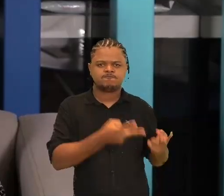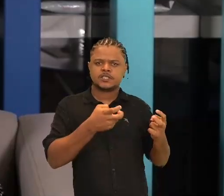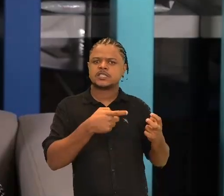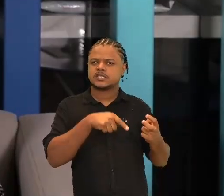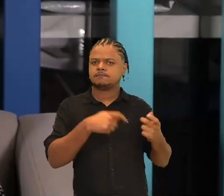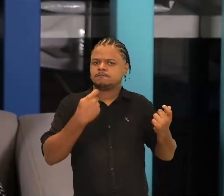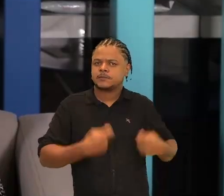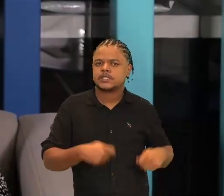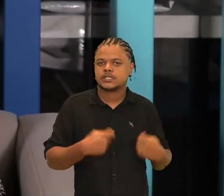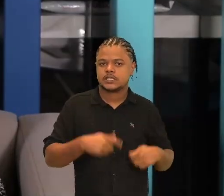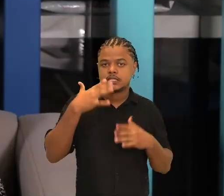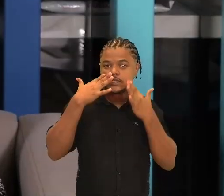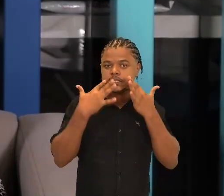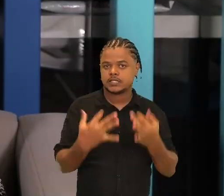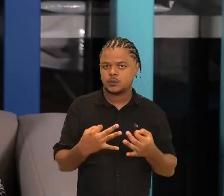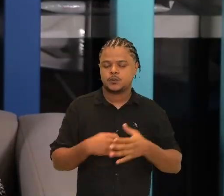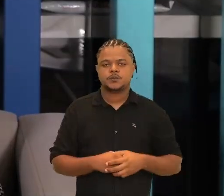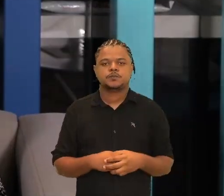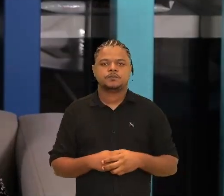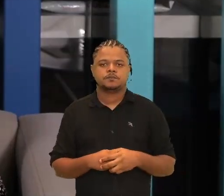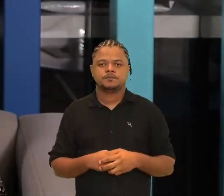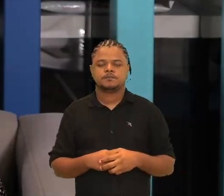uma atenção, né, e